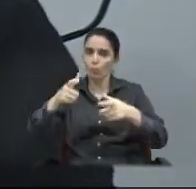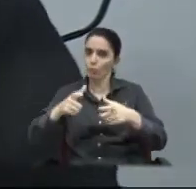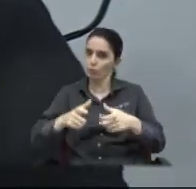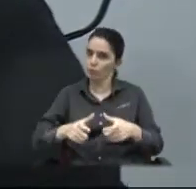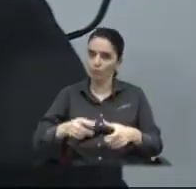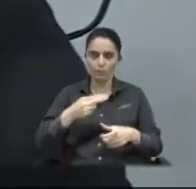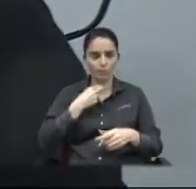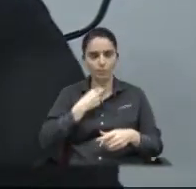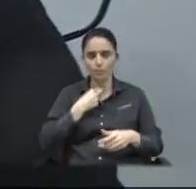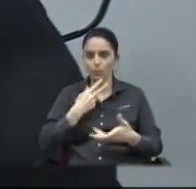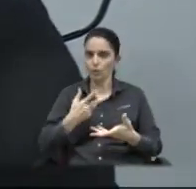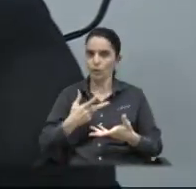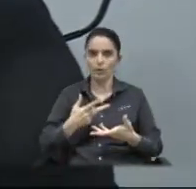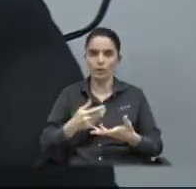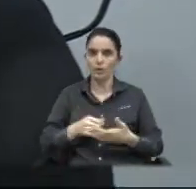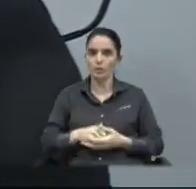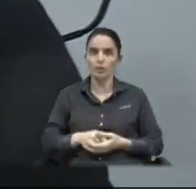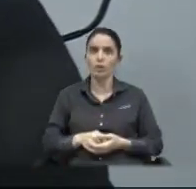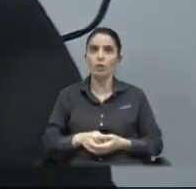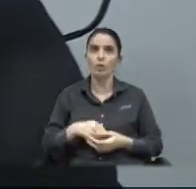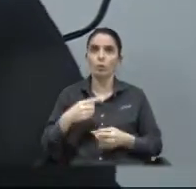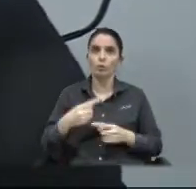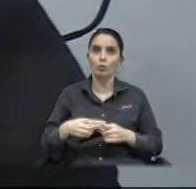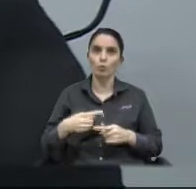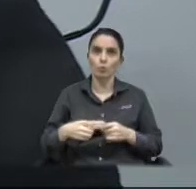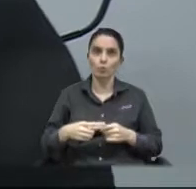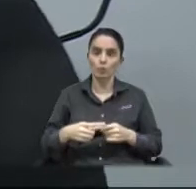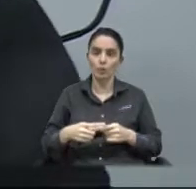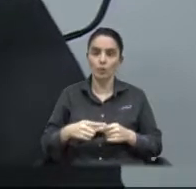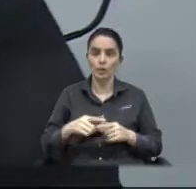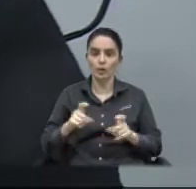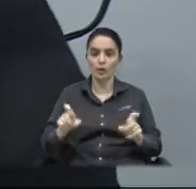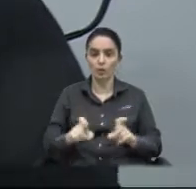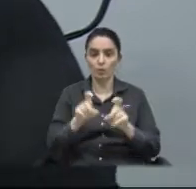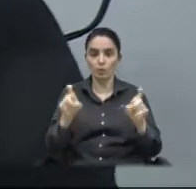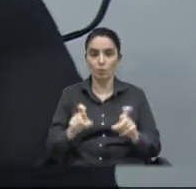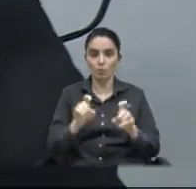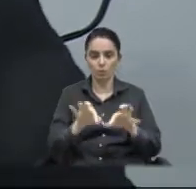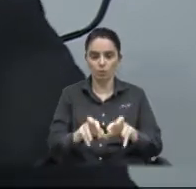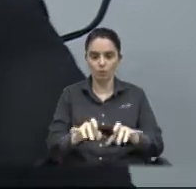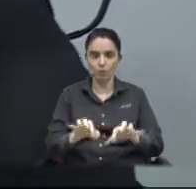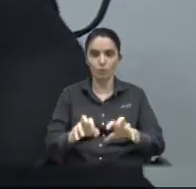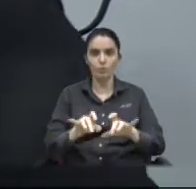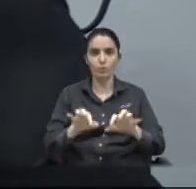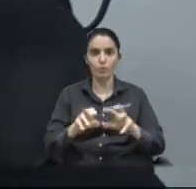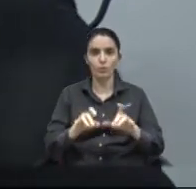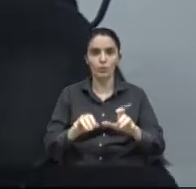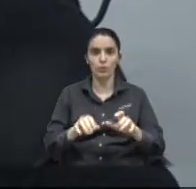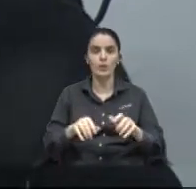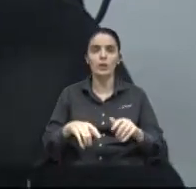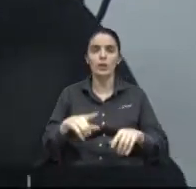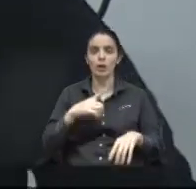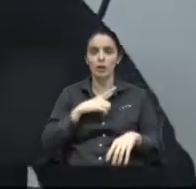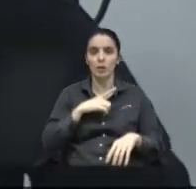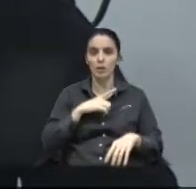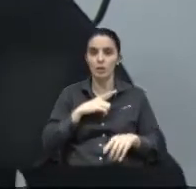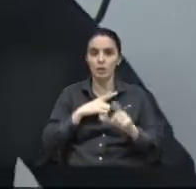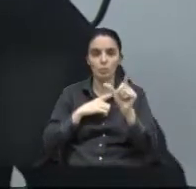Foi mesmo comprado licenças para uso, o que limita mesmo a quantidade de